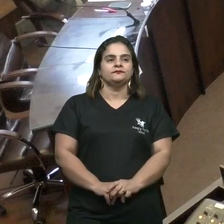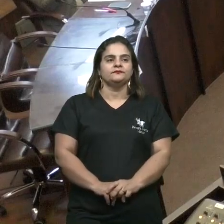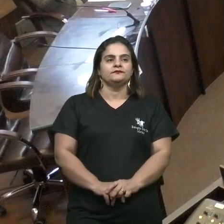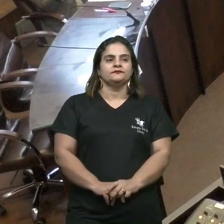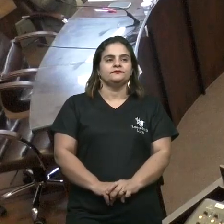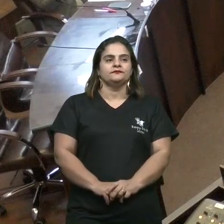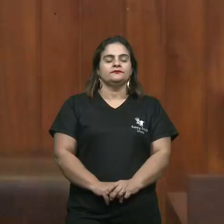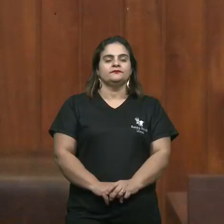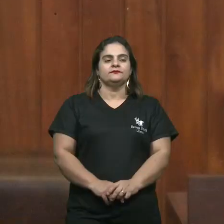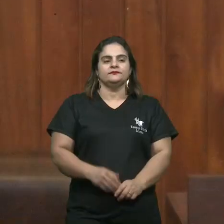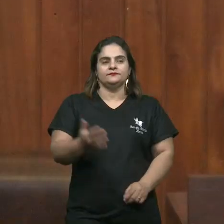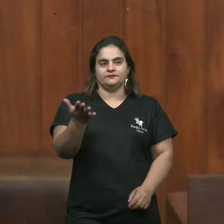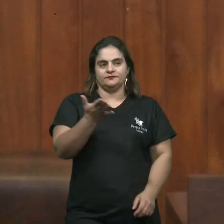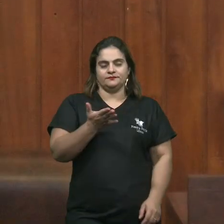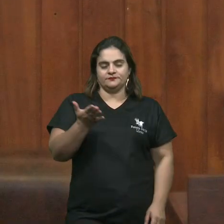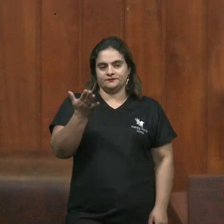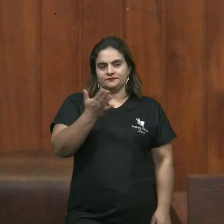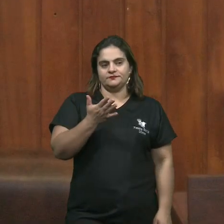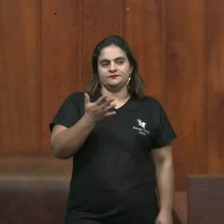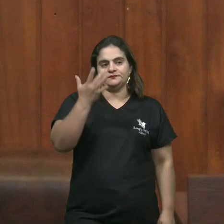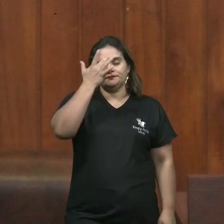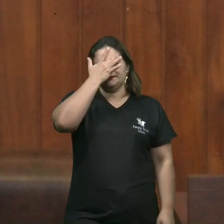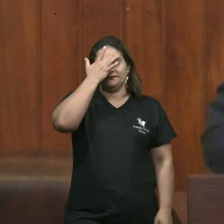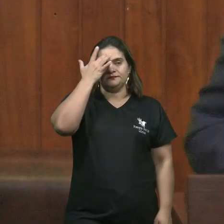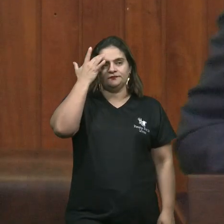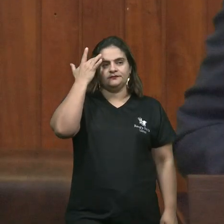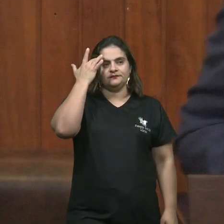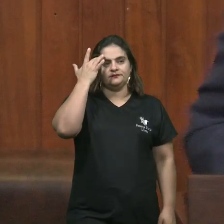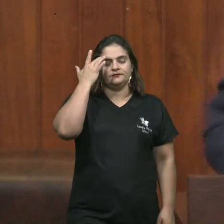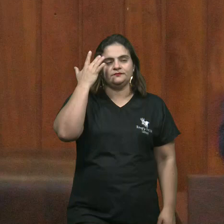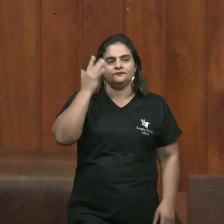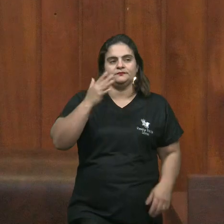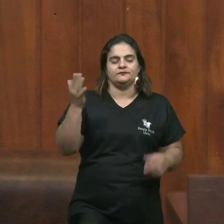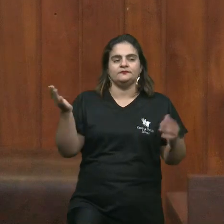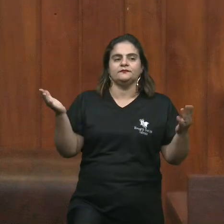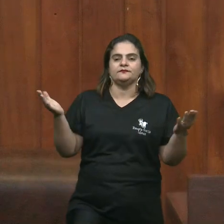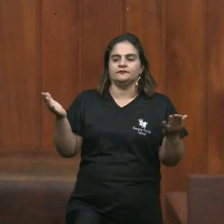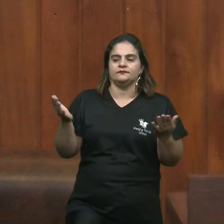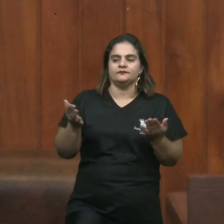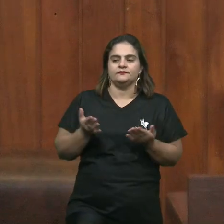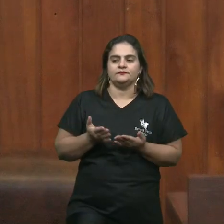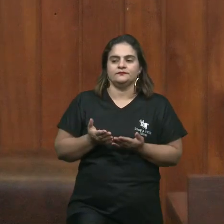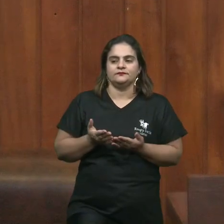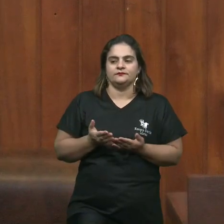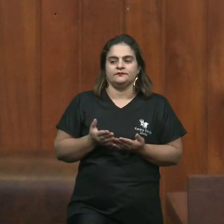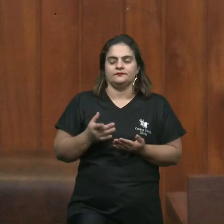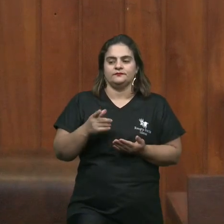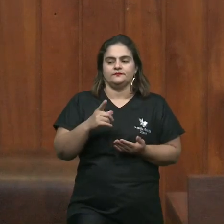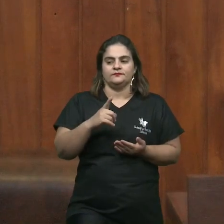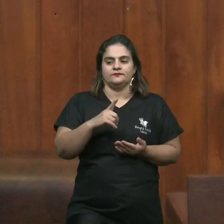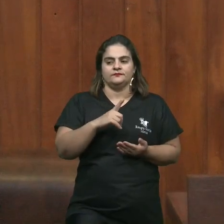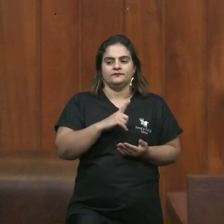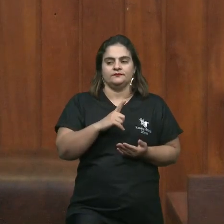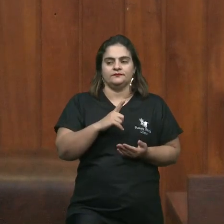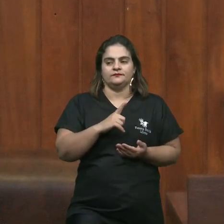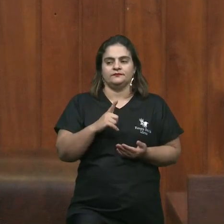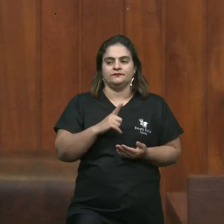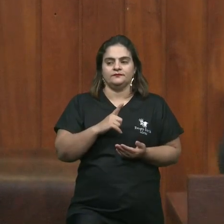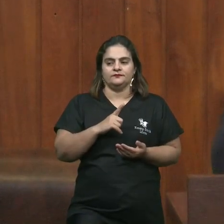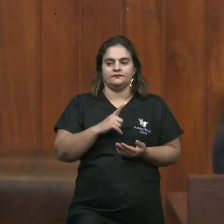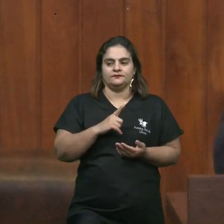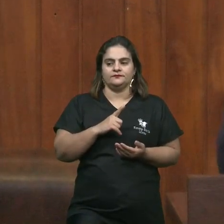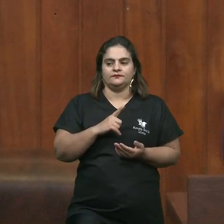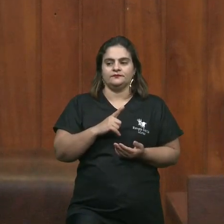senhor presidente, senhores vereadores, comentar as vereadoras presentes também, a vereadora Vânia Ramos, vereadora